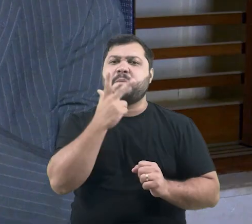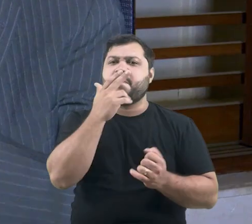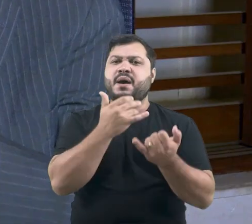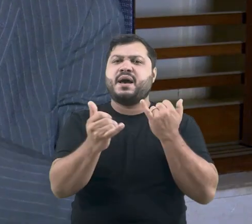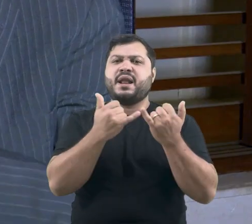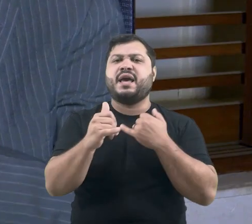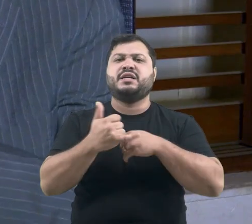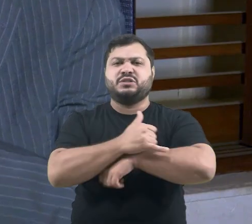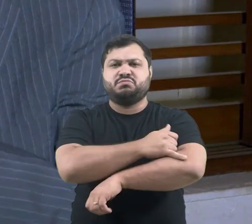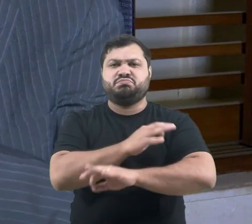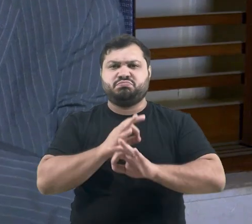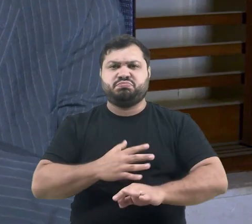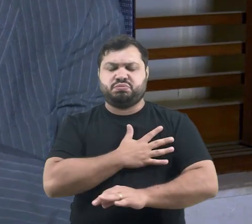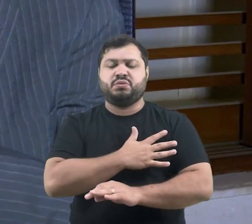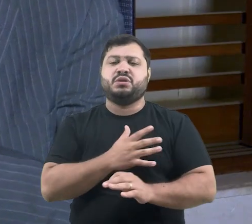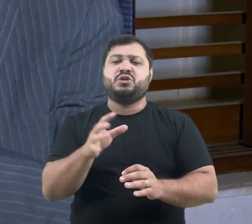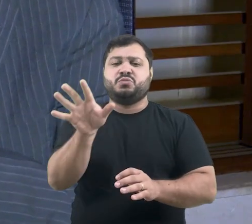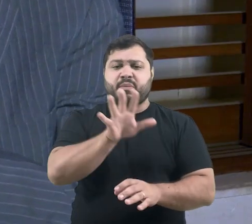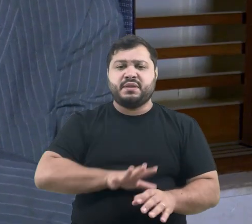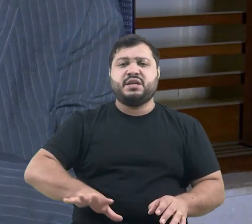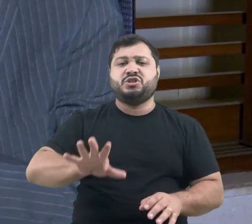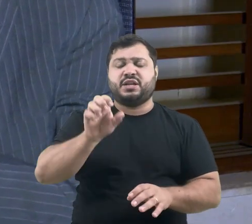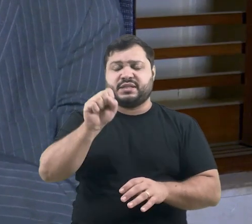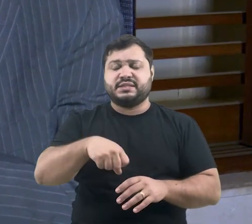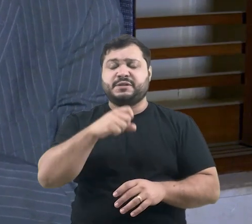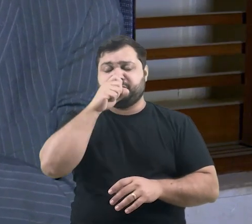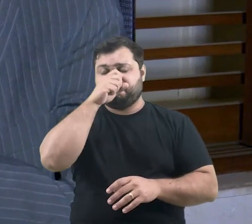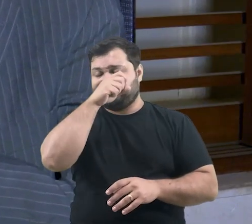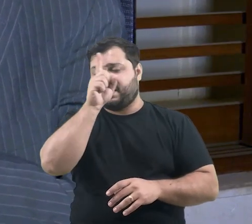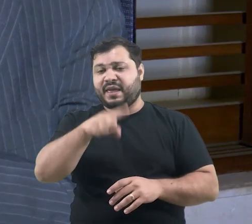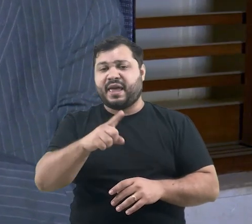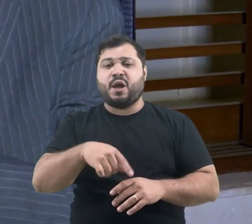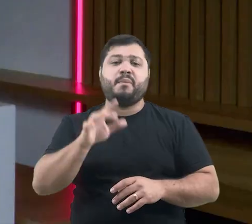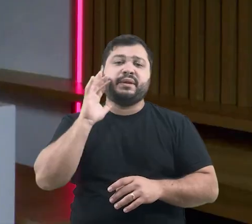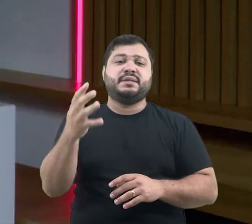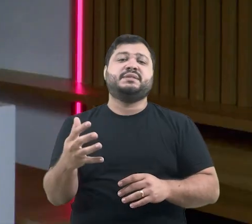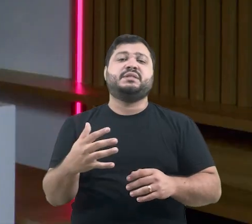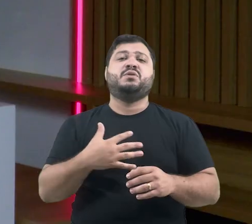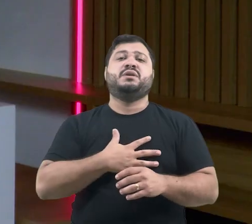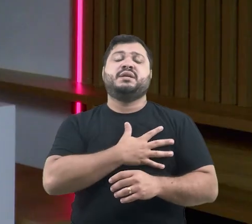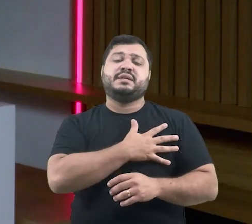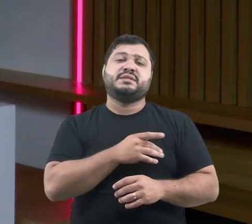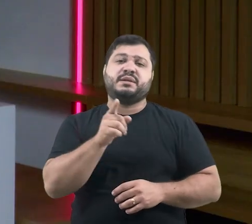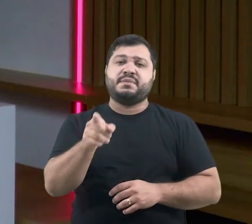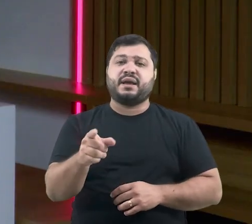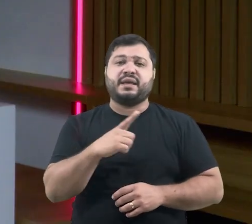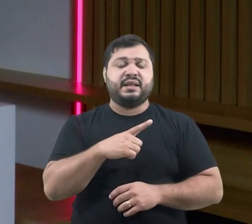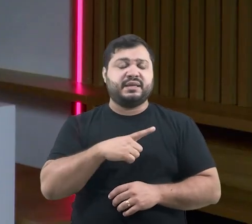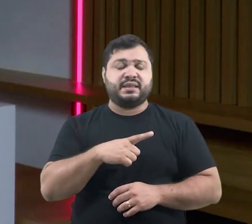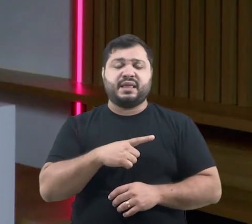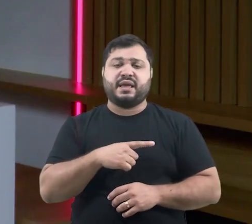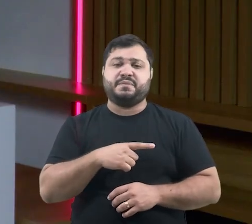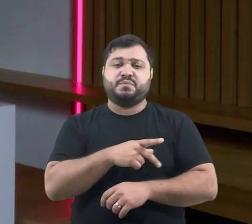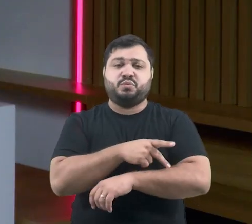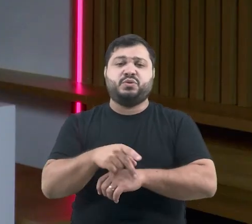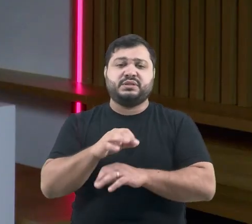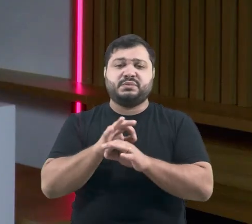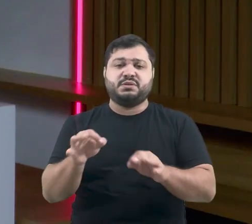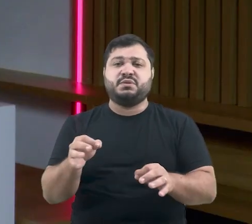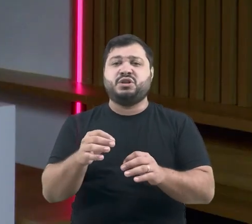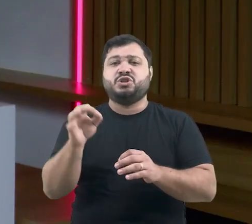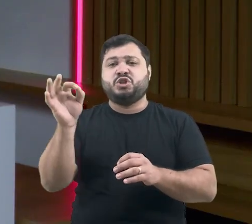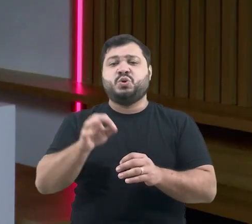uma espécie de gordofobia? De uma maneira indireta, sim, acaba sendo uma decisão que discrimina aquele que tem, pura e